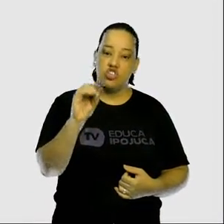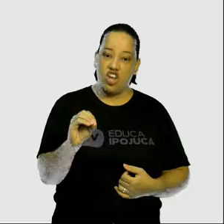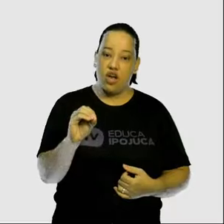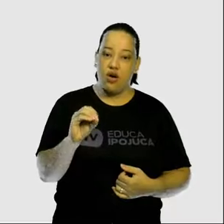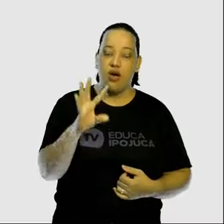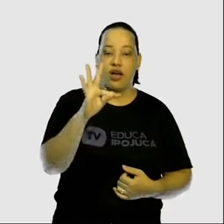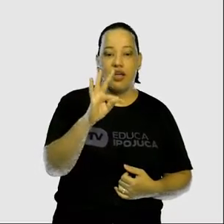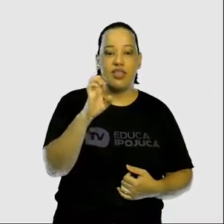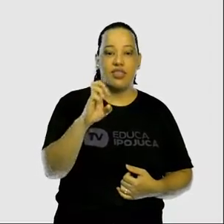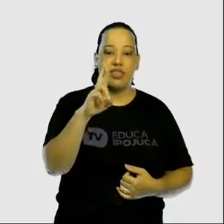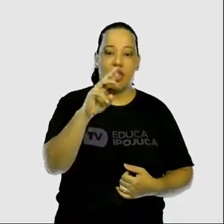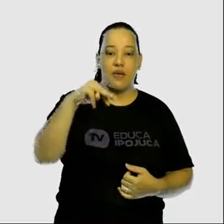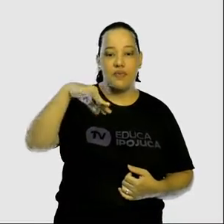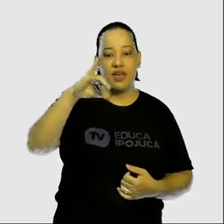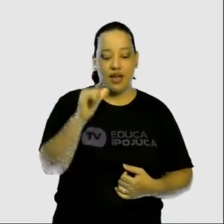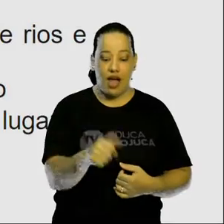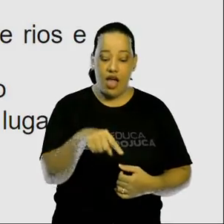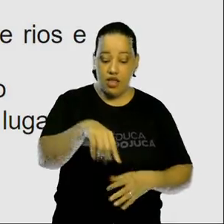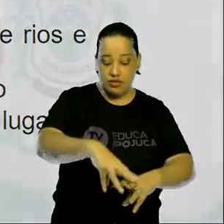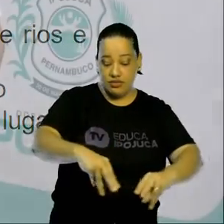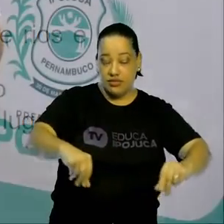vocês lembram que vem do solo.